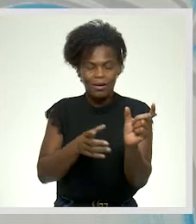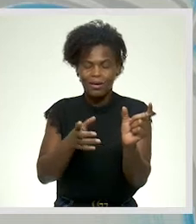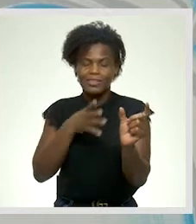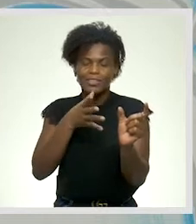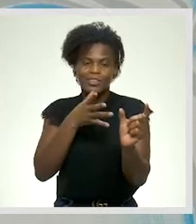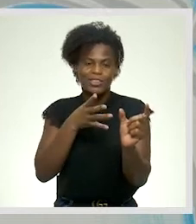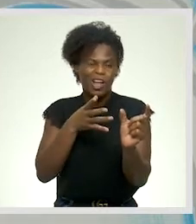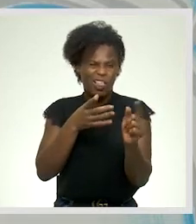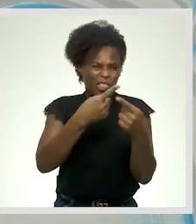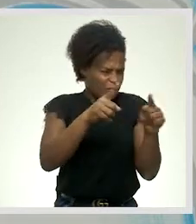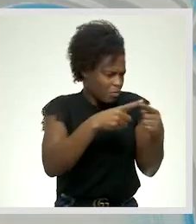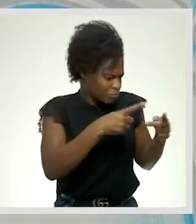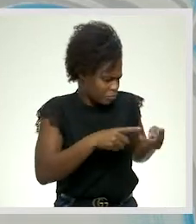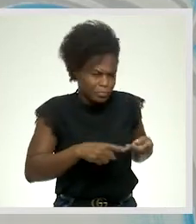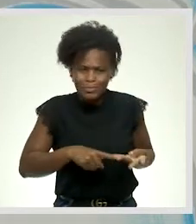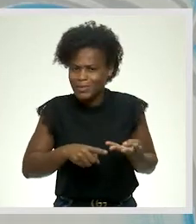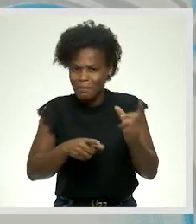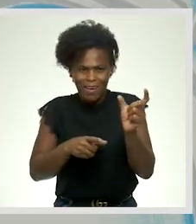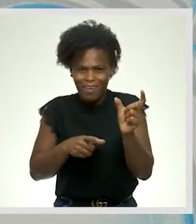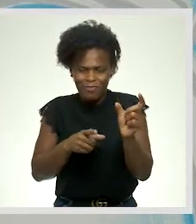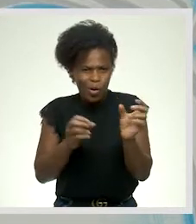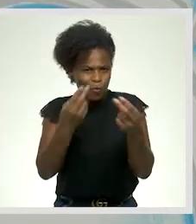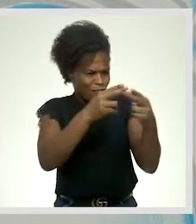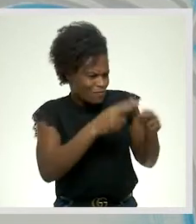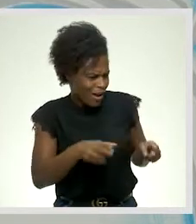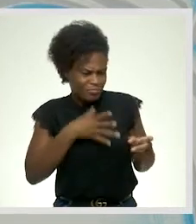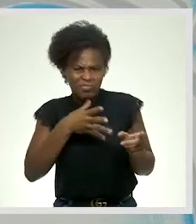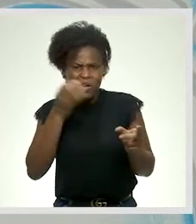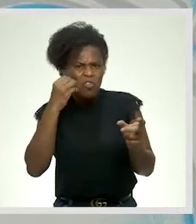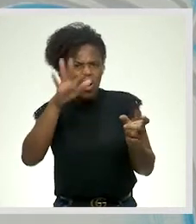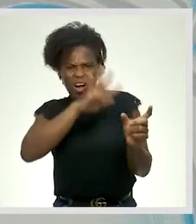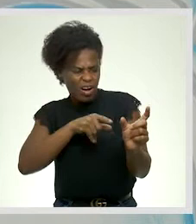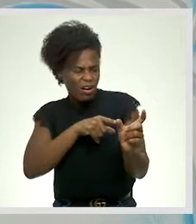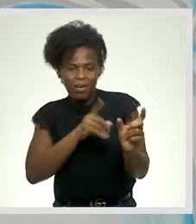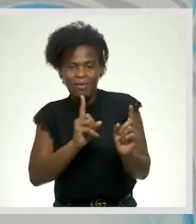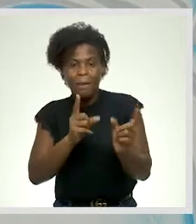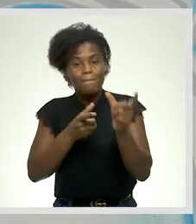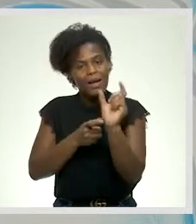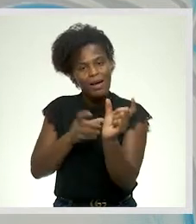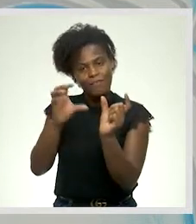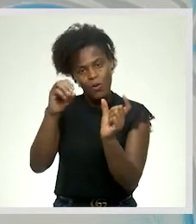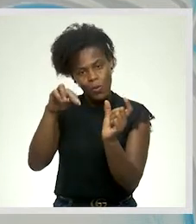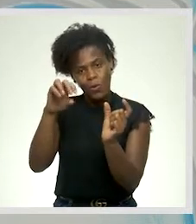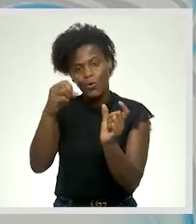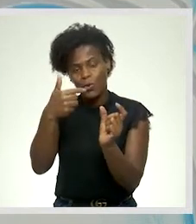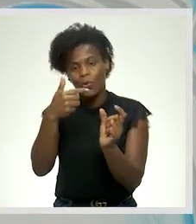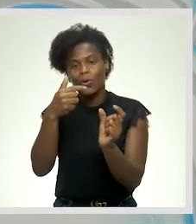sentido conotativo ou plurissignificativas. As palavras de sentido conotativo